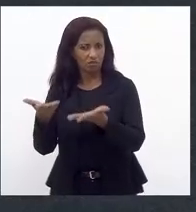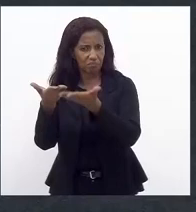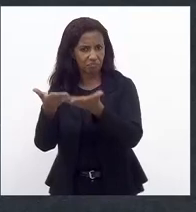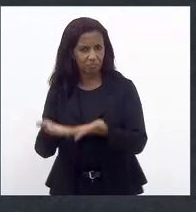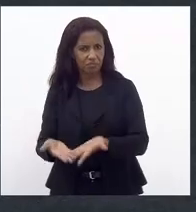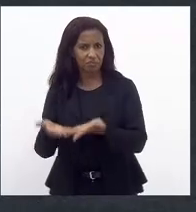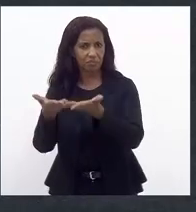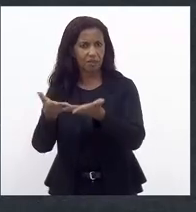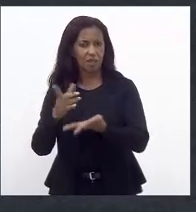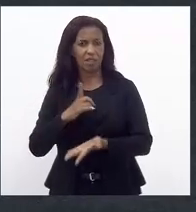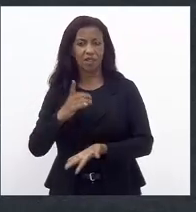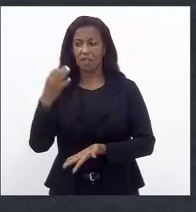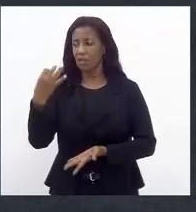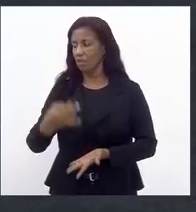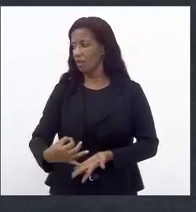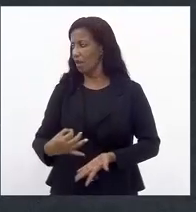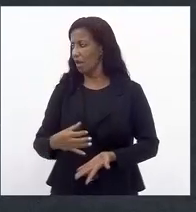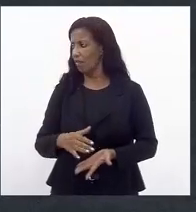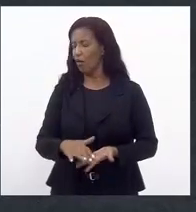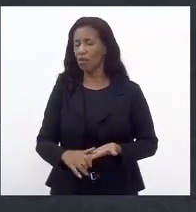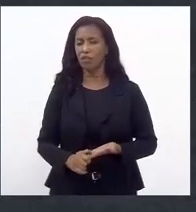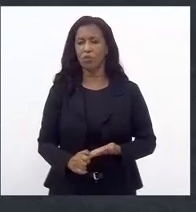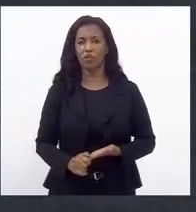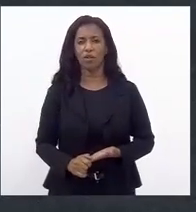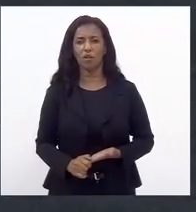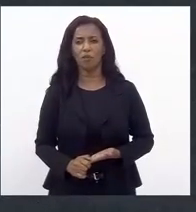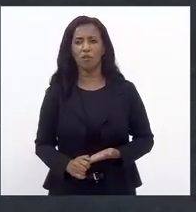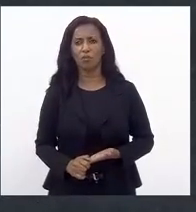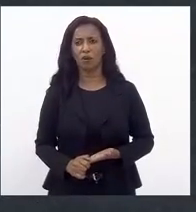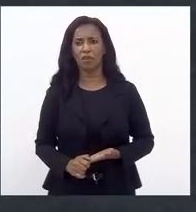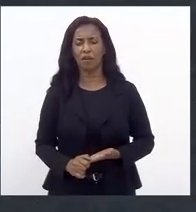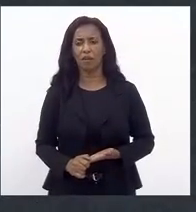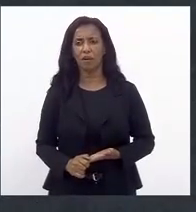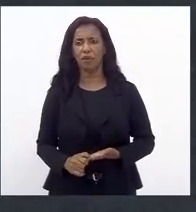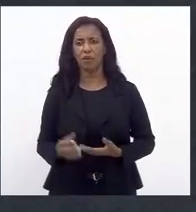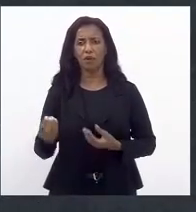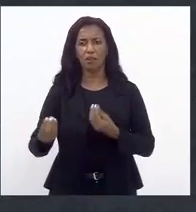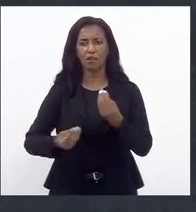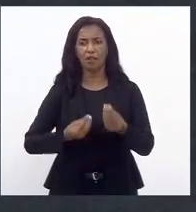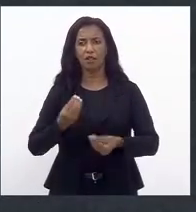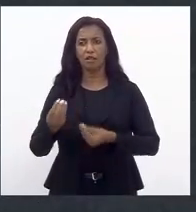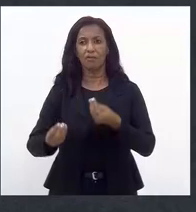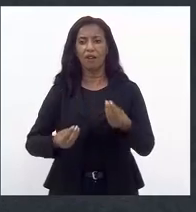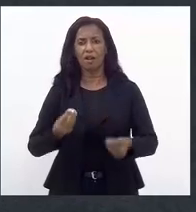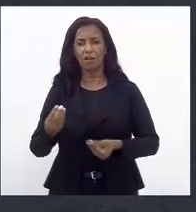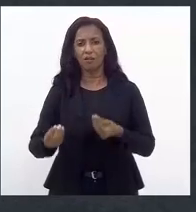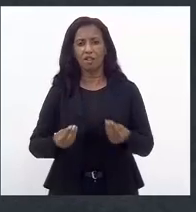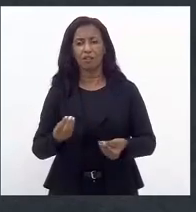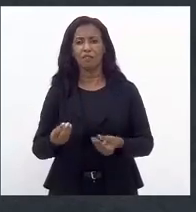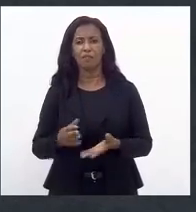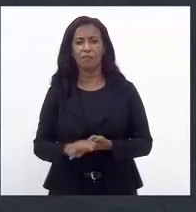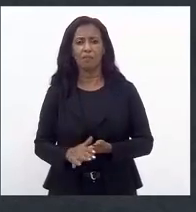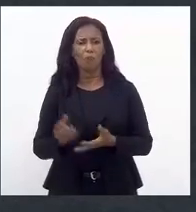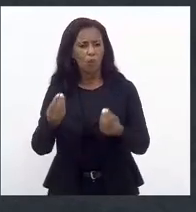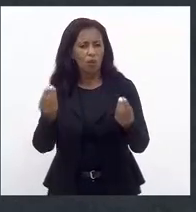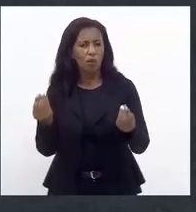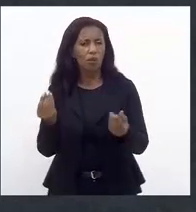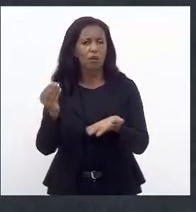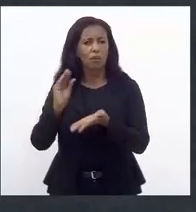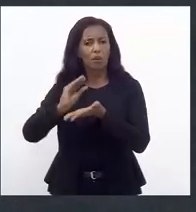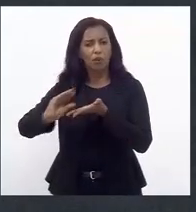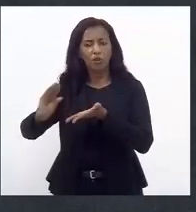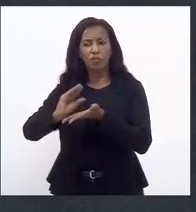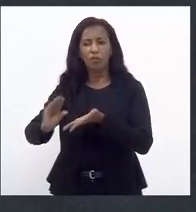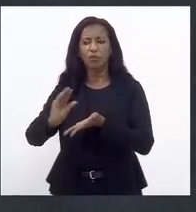colocou e tem certeza que vossa excelência está preparado para fazer esse debate com grandeza e com muita muita coisa para contribuir